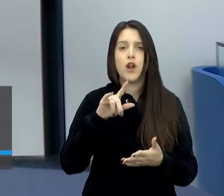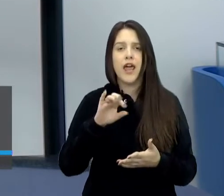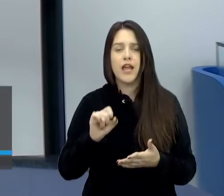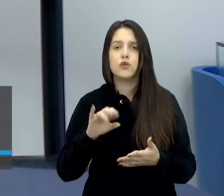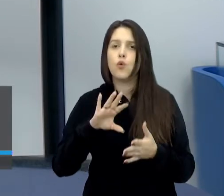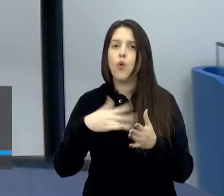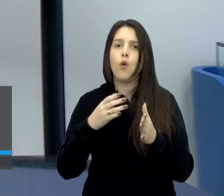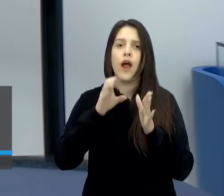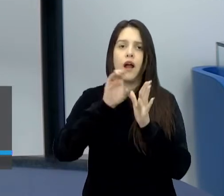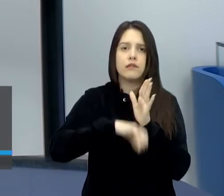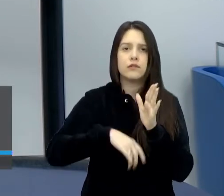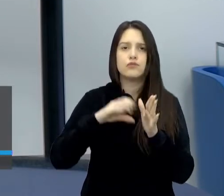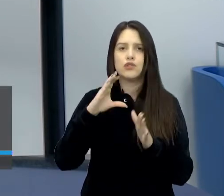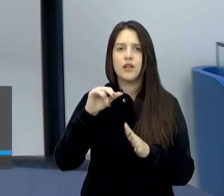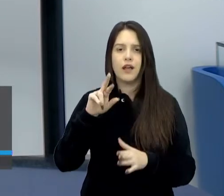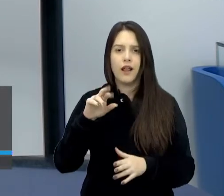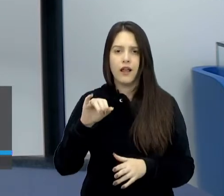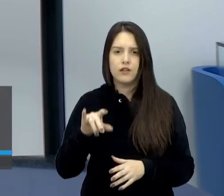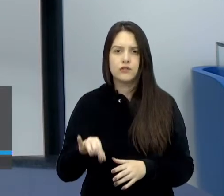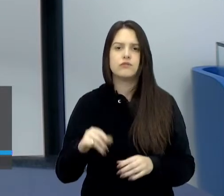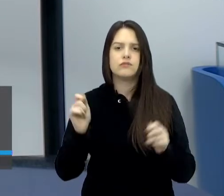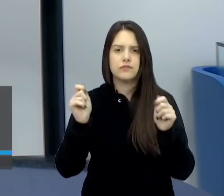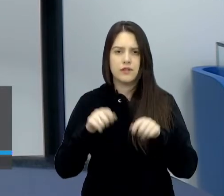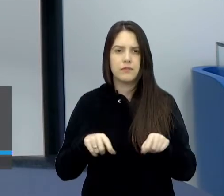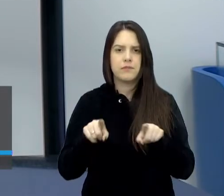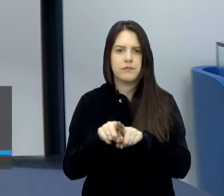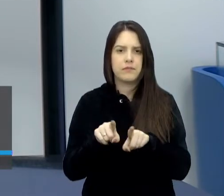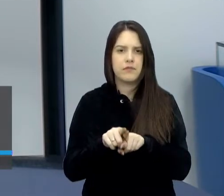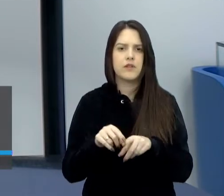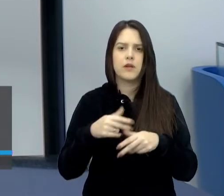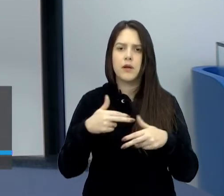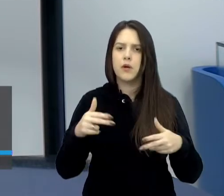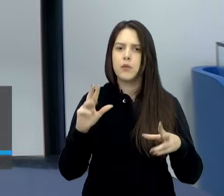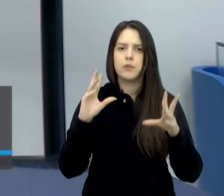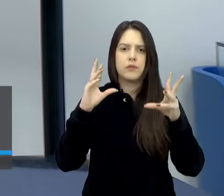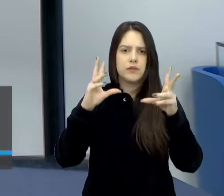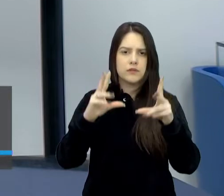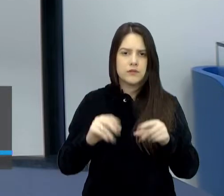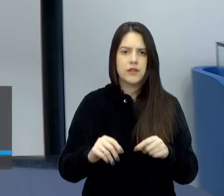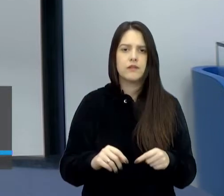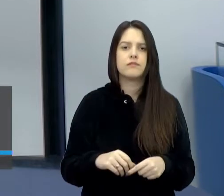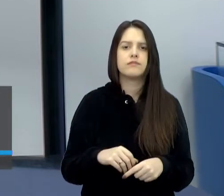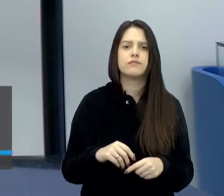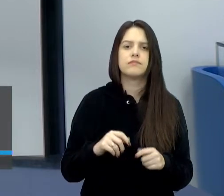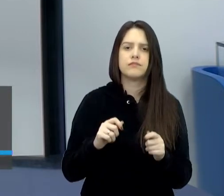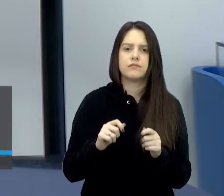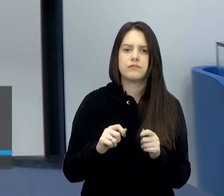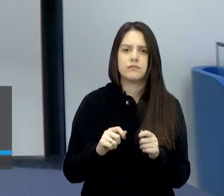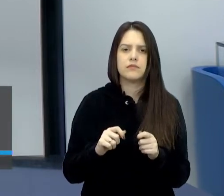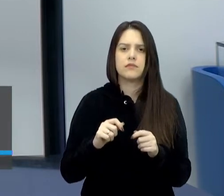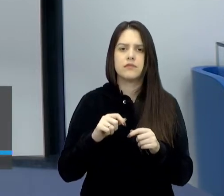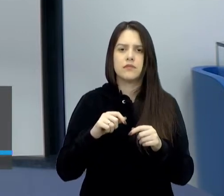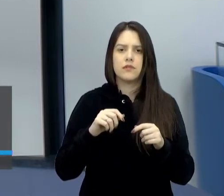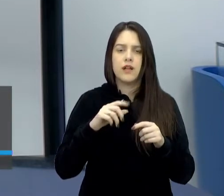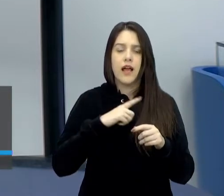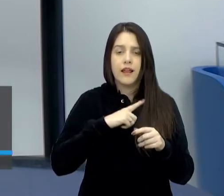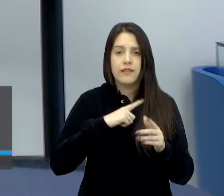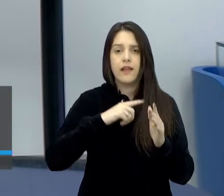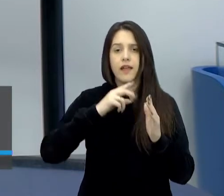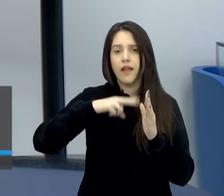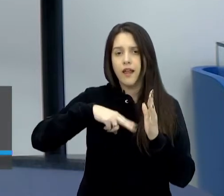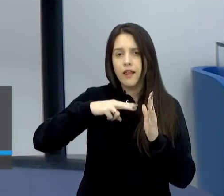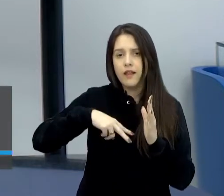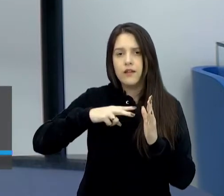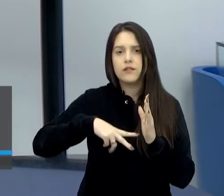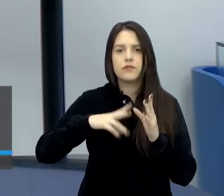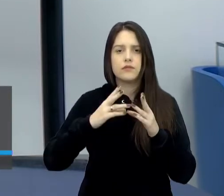de débito? Ele coloca lá algumas opções e uma dessas opções é o boleto bancário, que a gente vai fazer a leitura e a análise